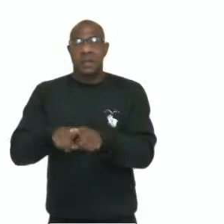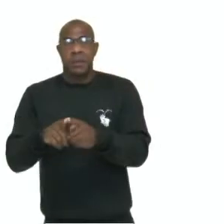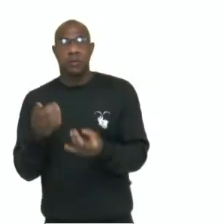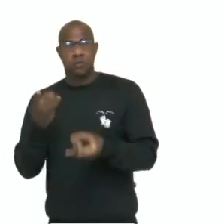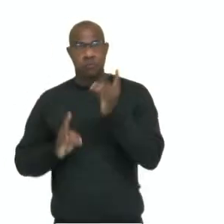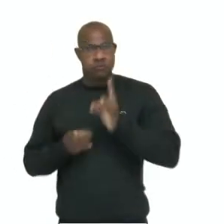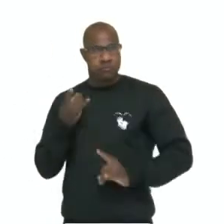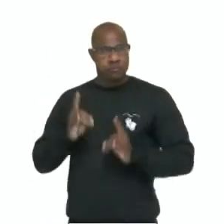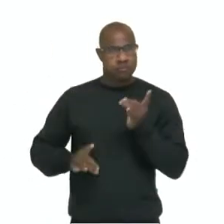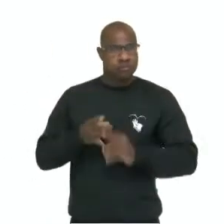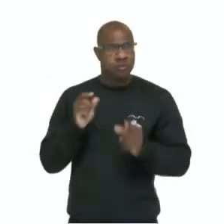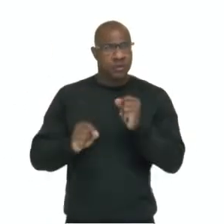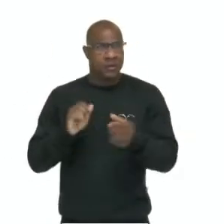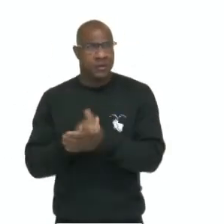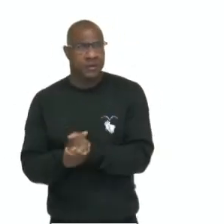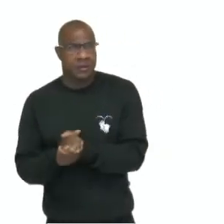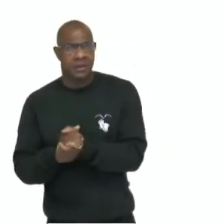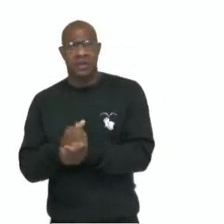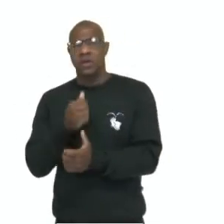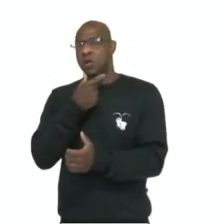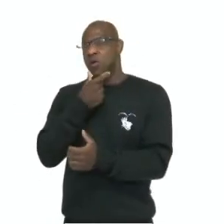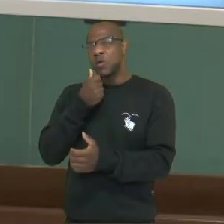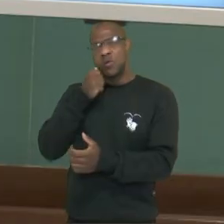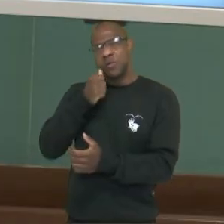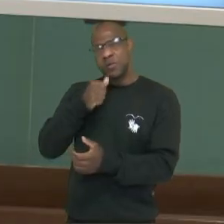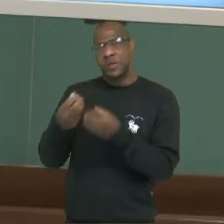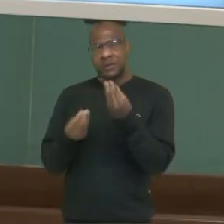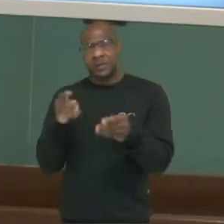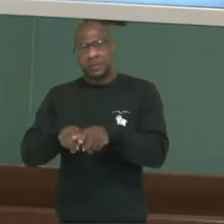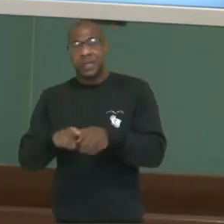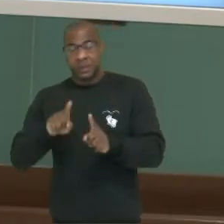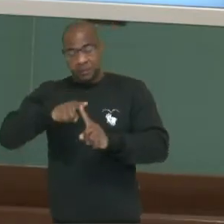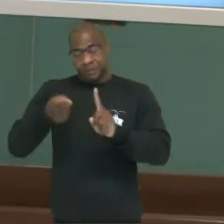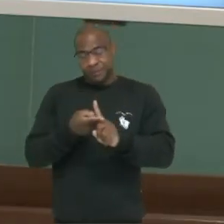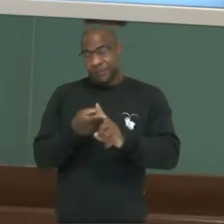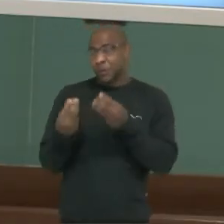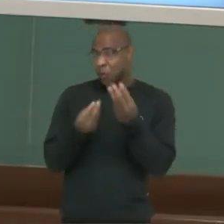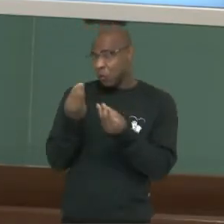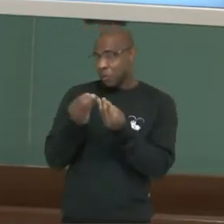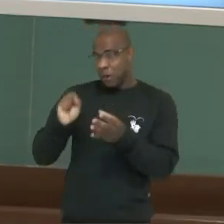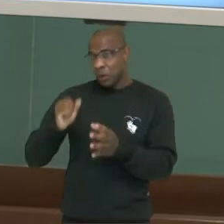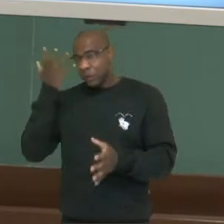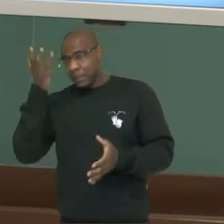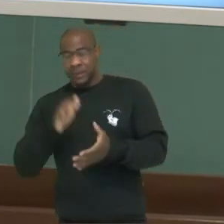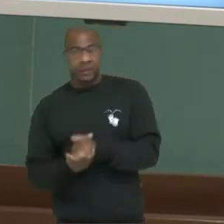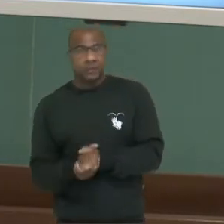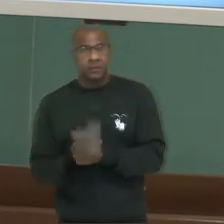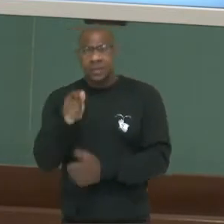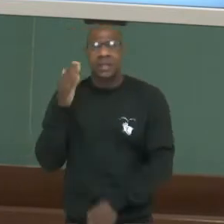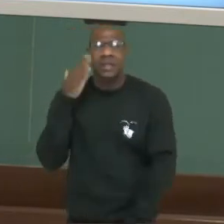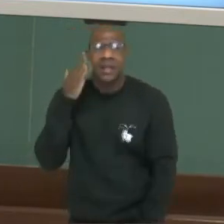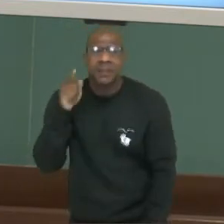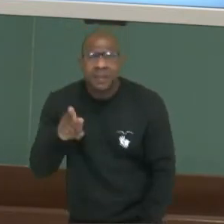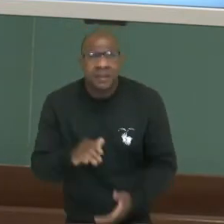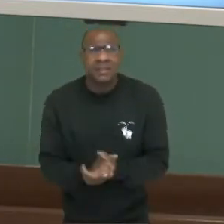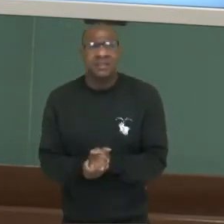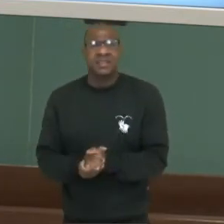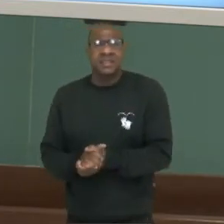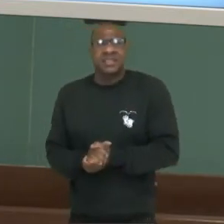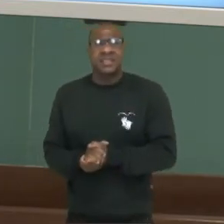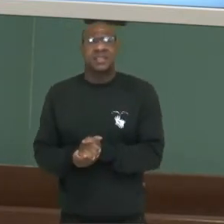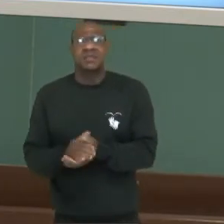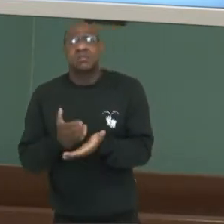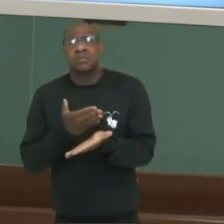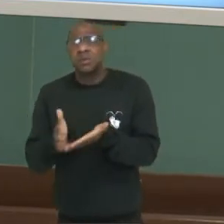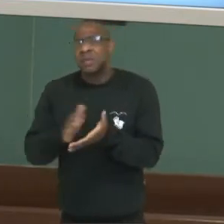e também analisar os hormônios envolvidos numa possível gestação. Você sabia que a puberdade em